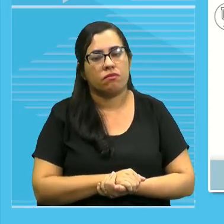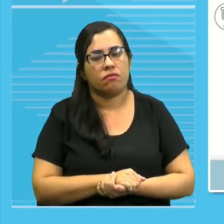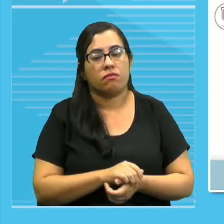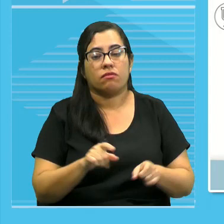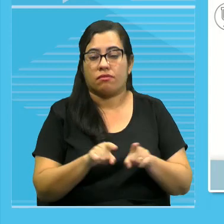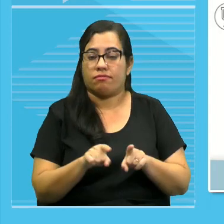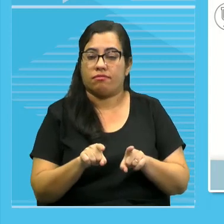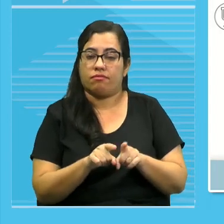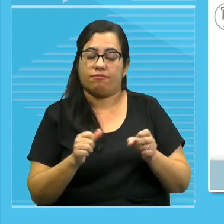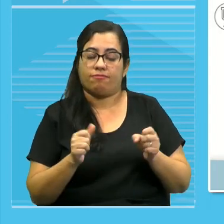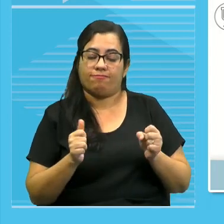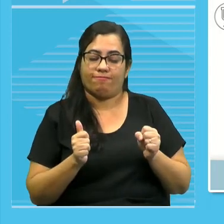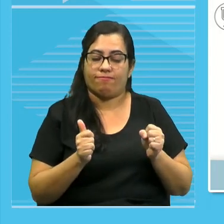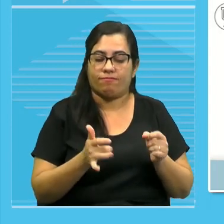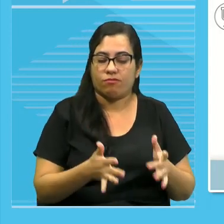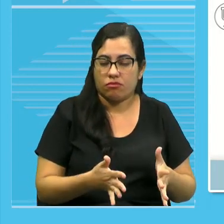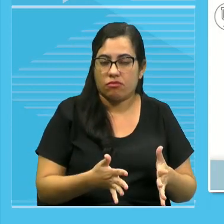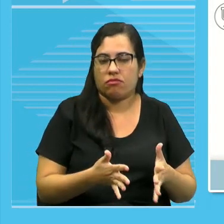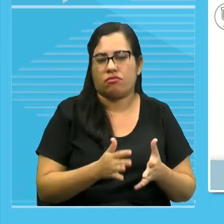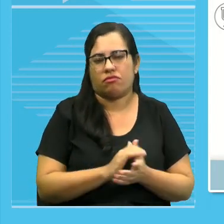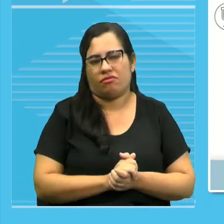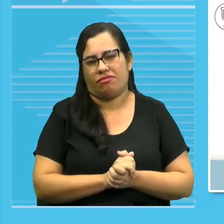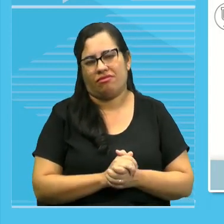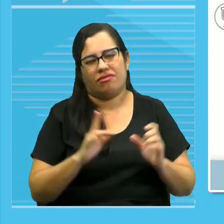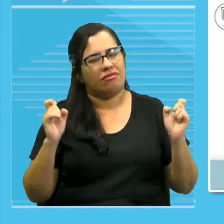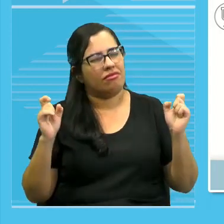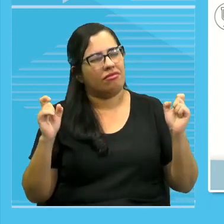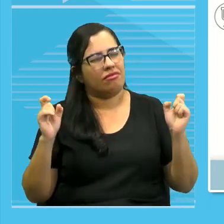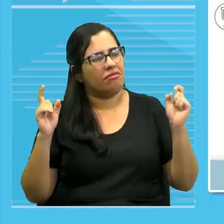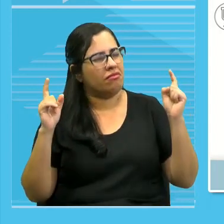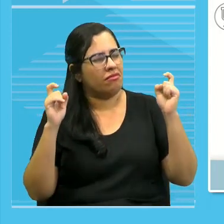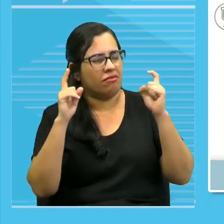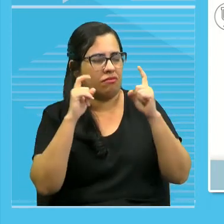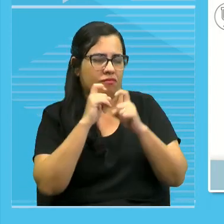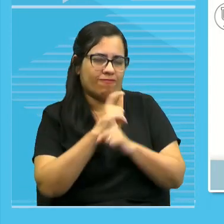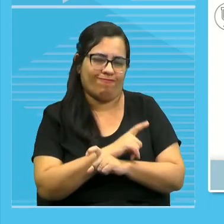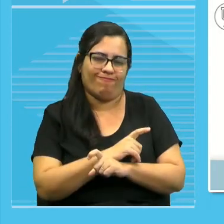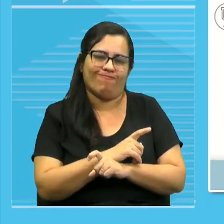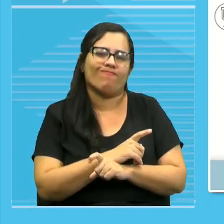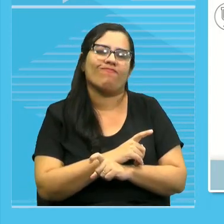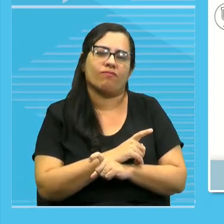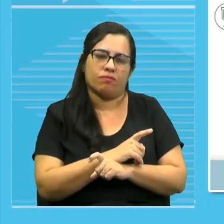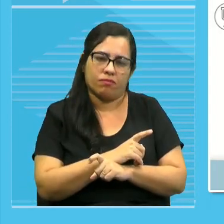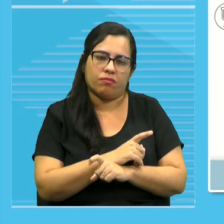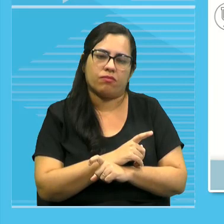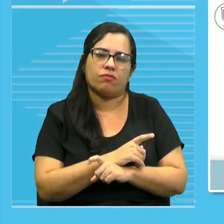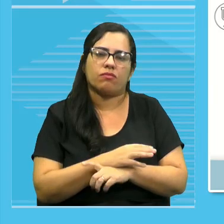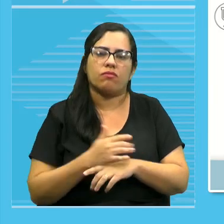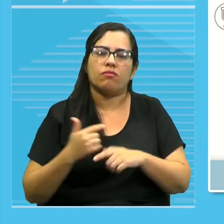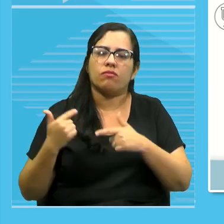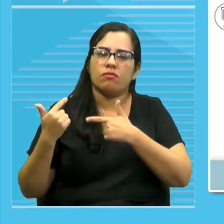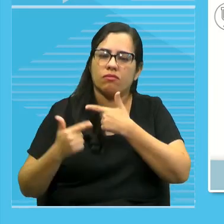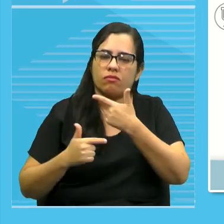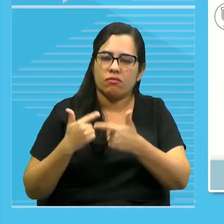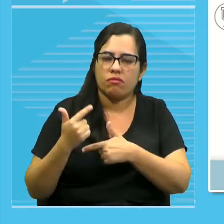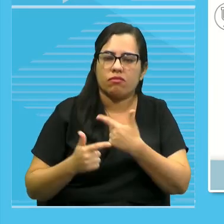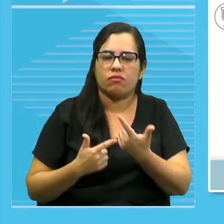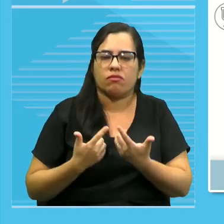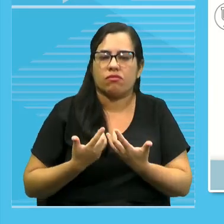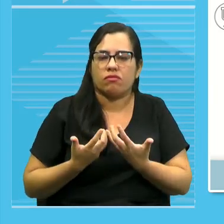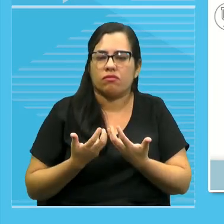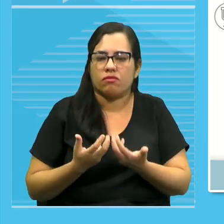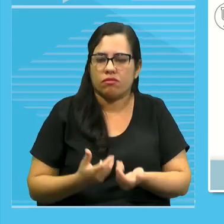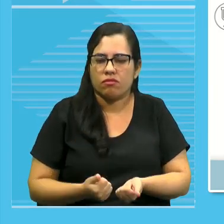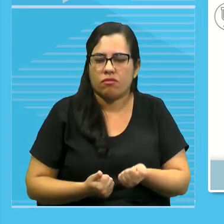descartar é muito difícil de romper o ciclo tradicional de adquirir